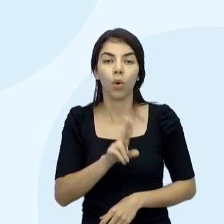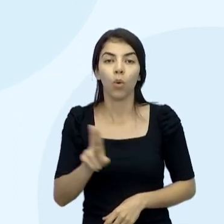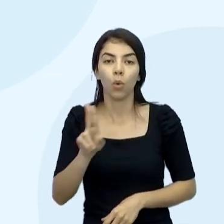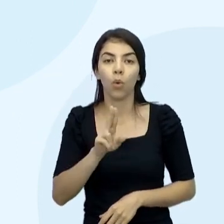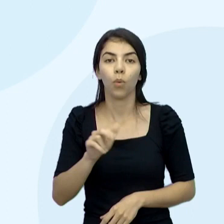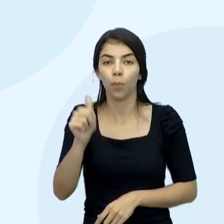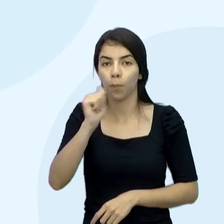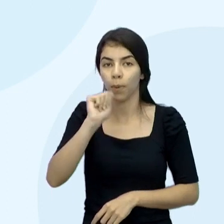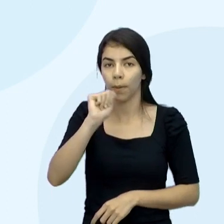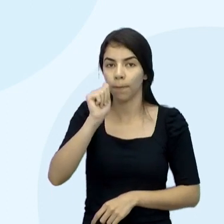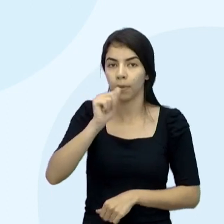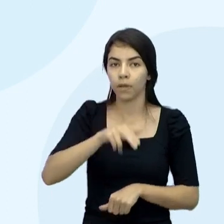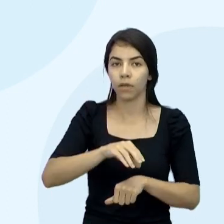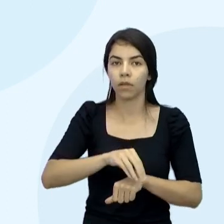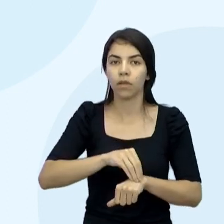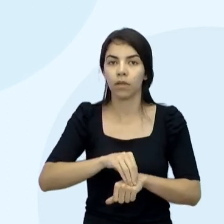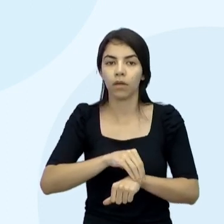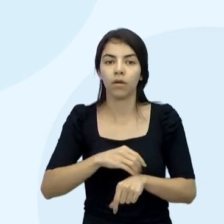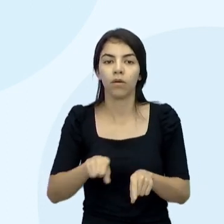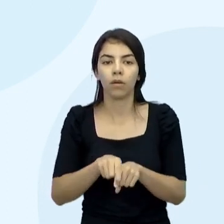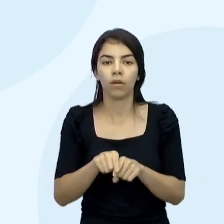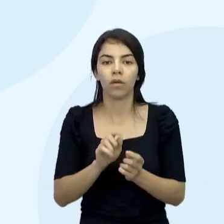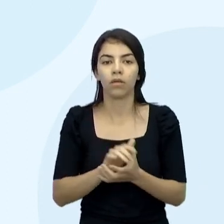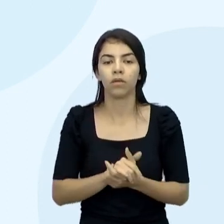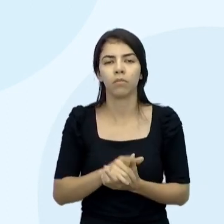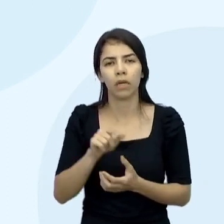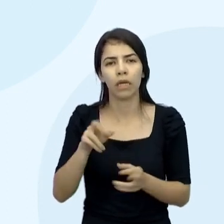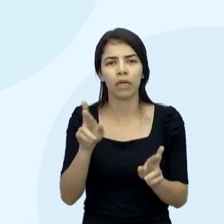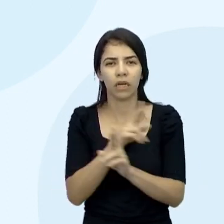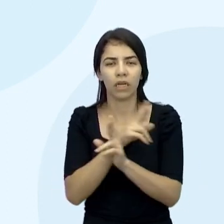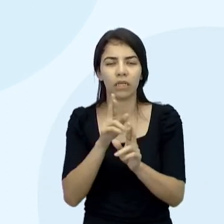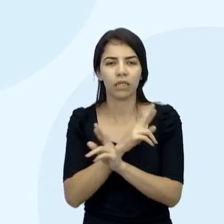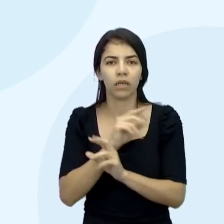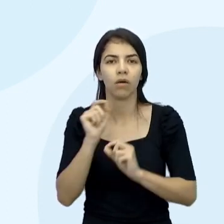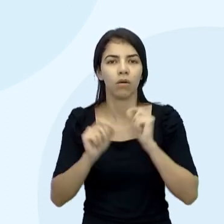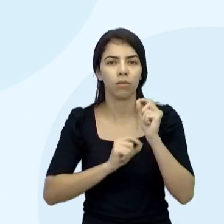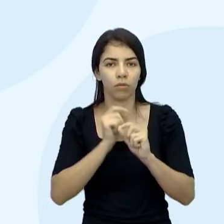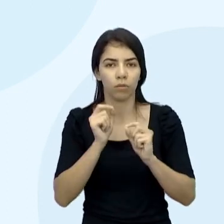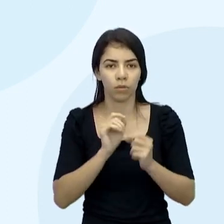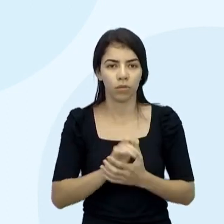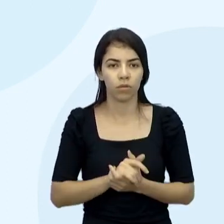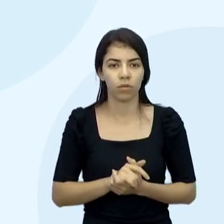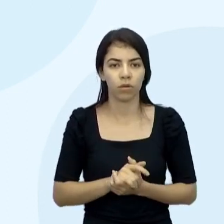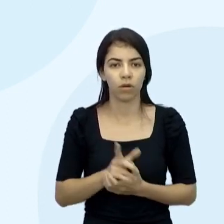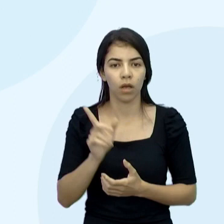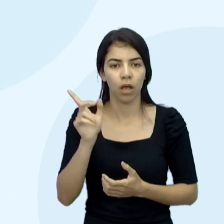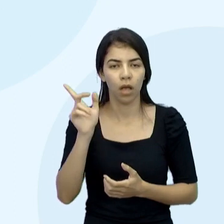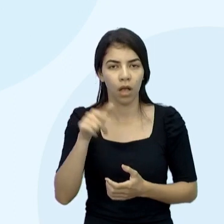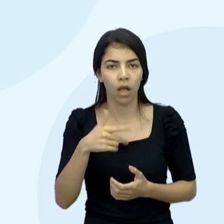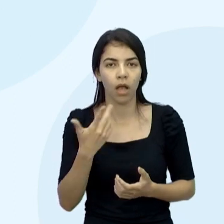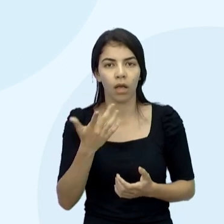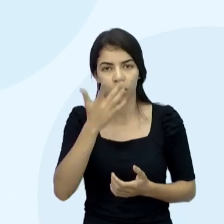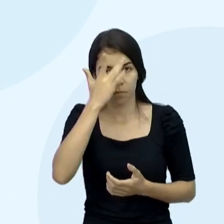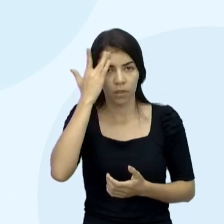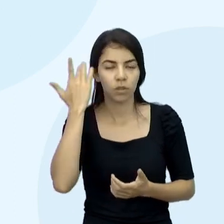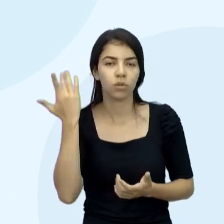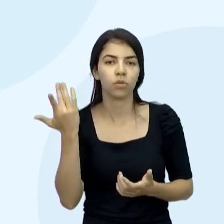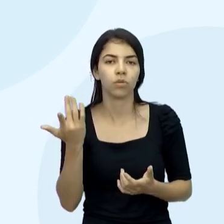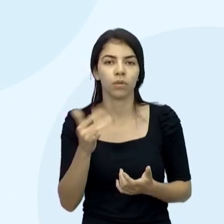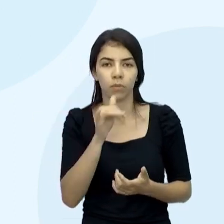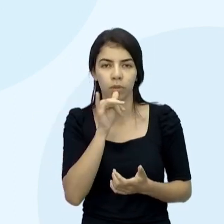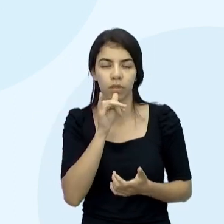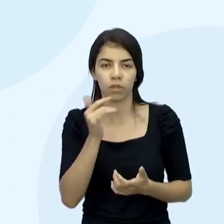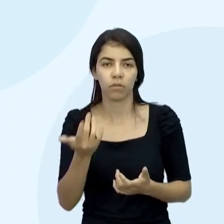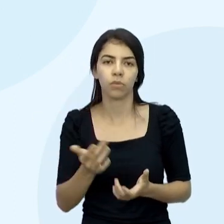alcoólica em forma percentual e aí em relação ao quê? Em relação aos rendimentos das pessoas, né? Ou